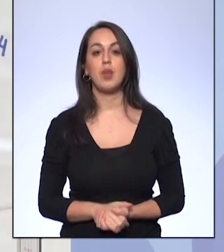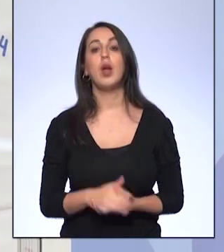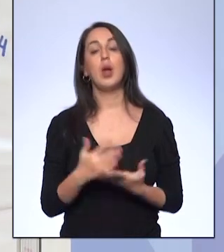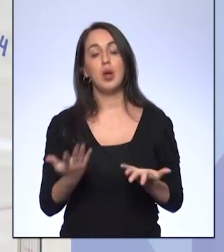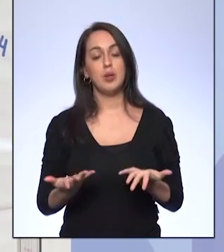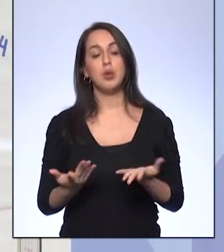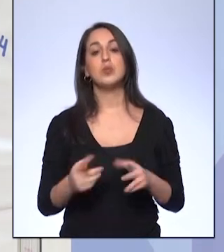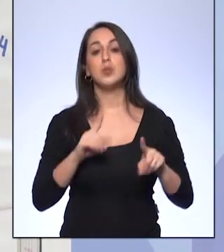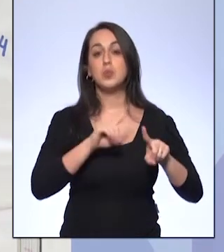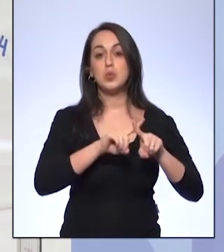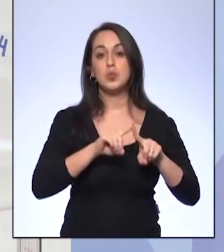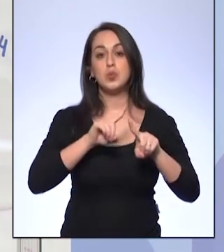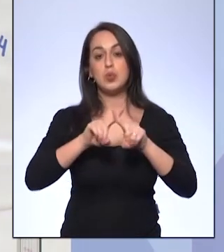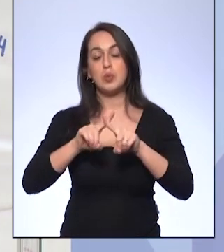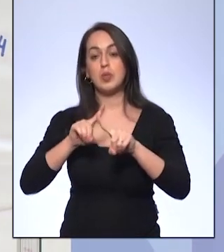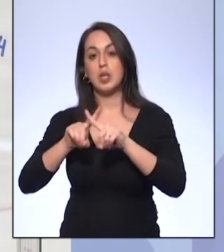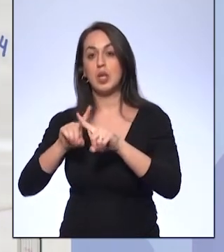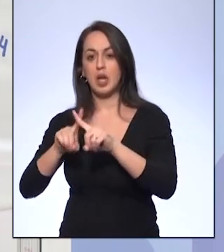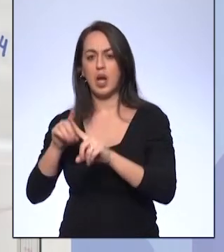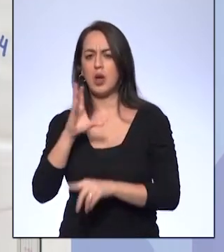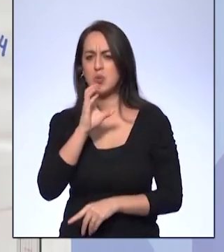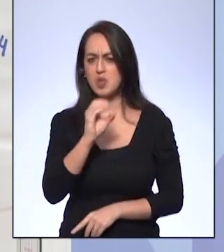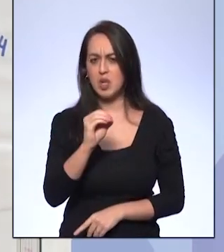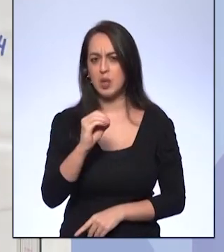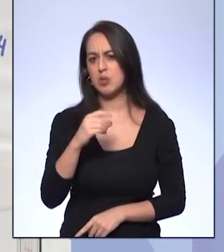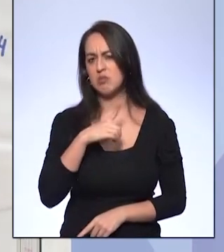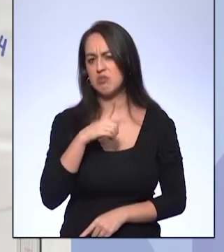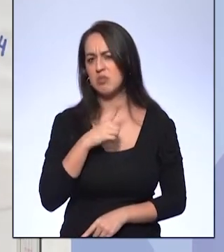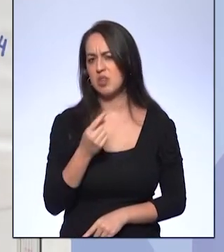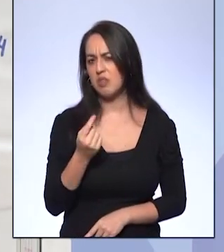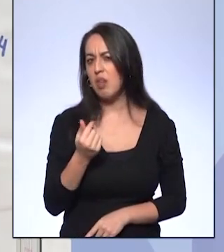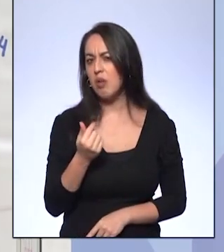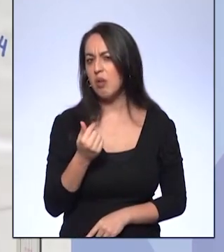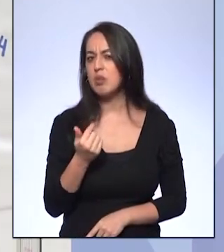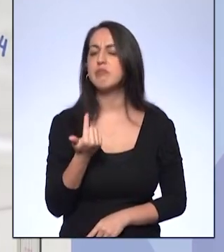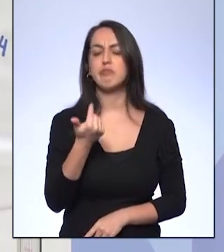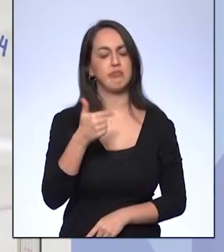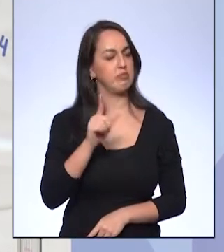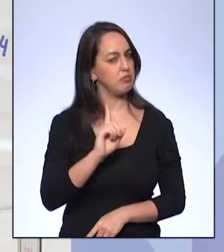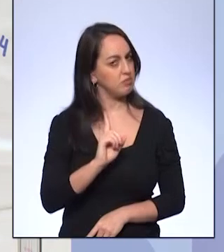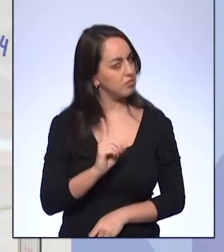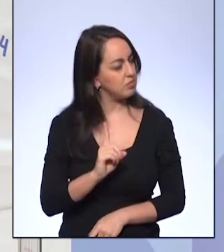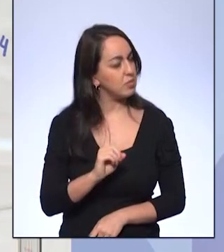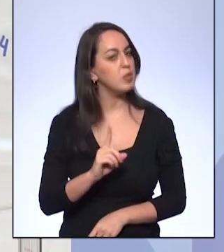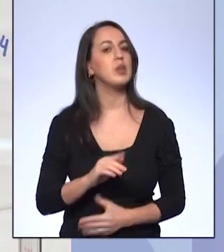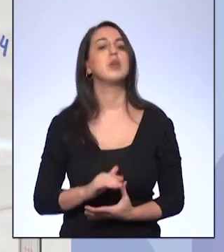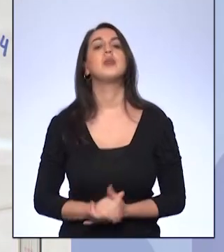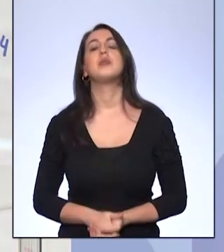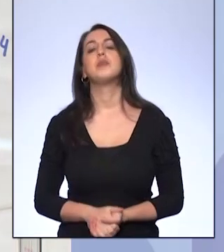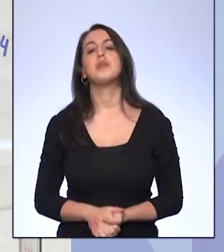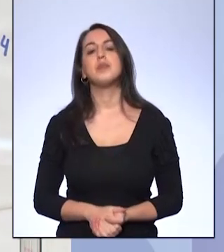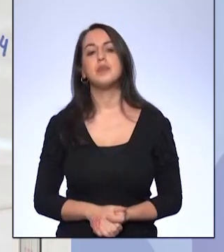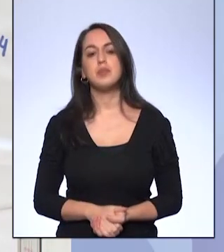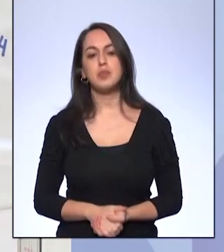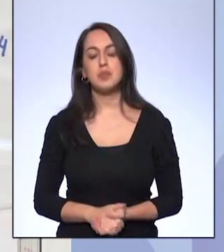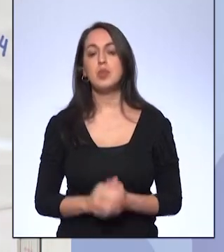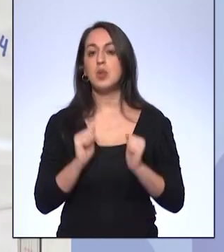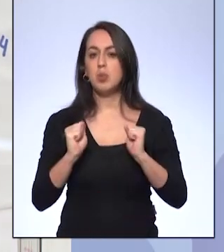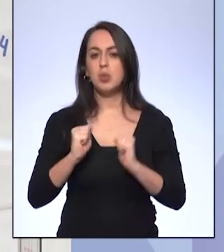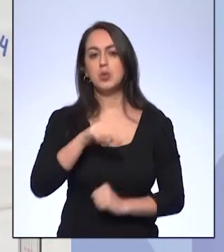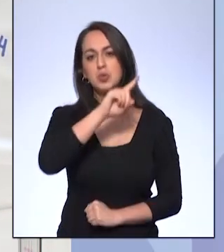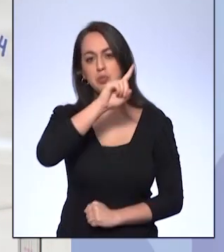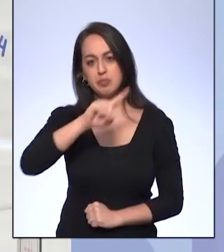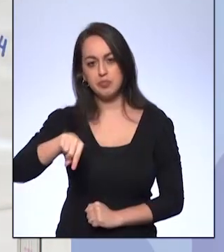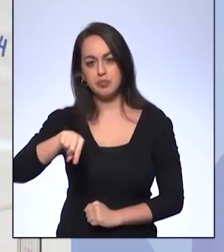multiplicar por 0 vale alguma coisa? Não, não. Então, olha,